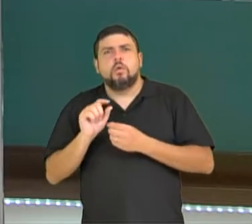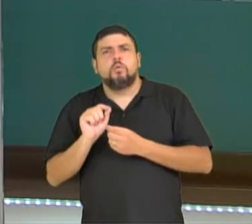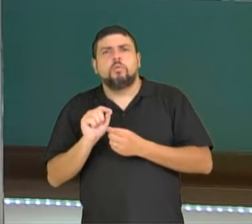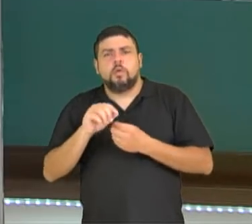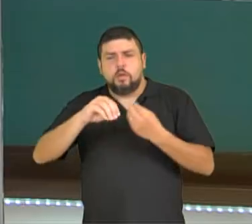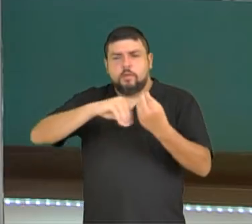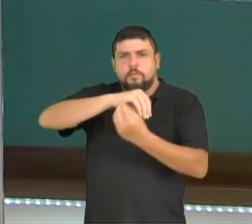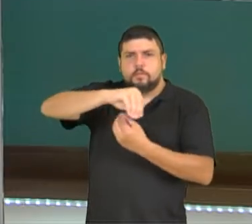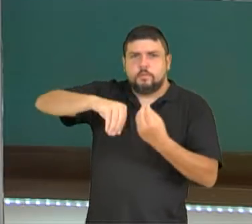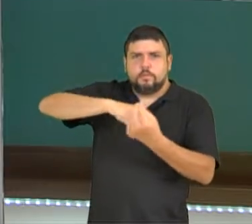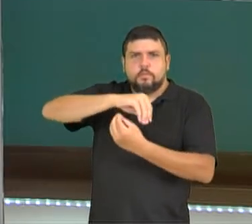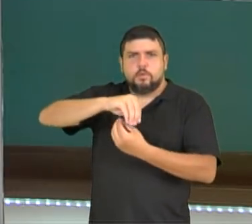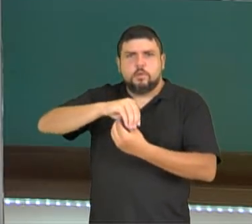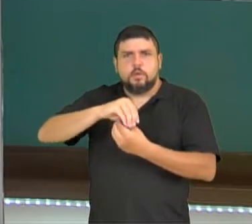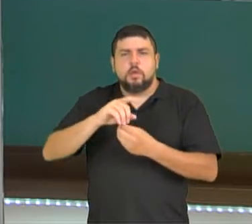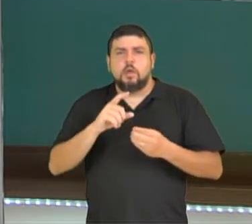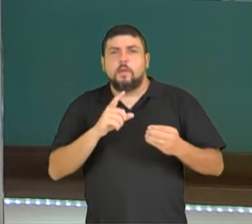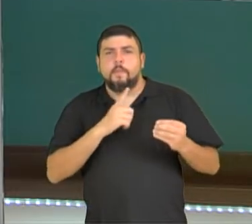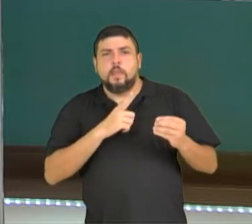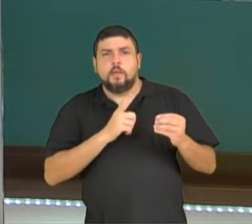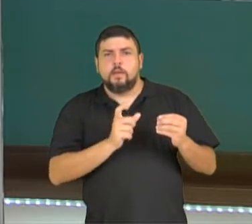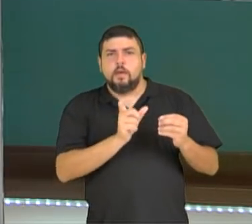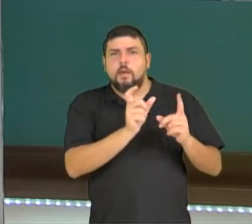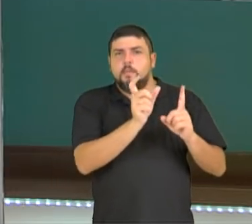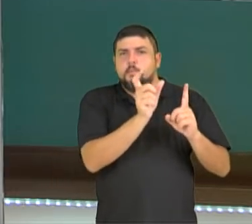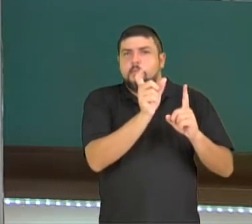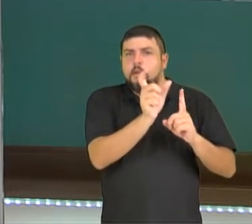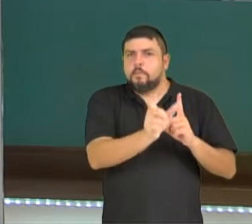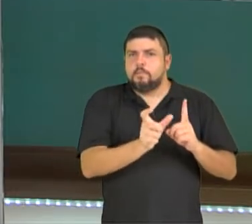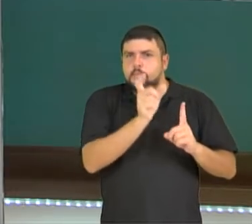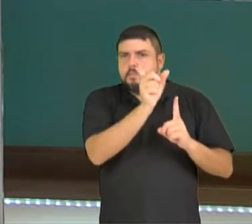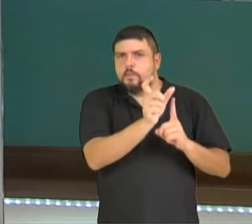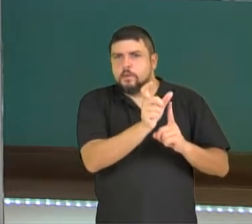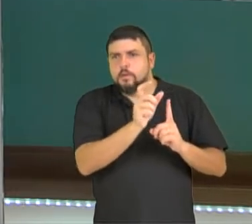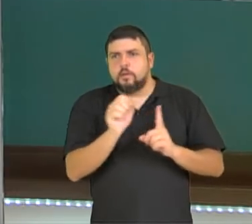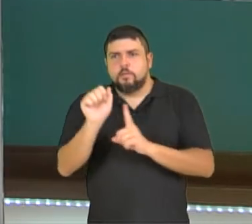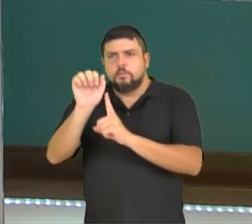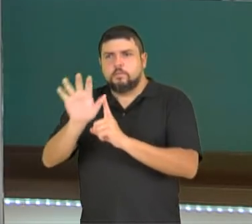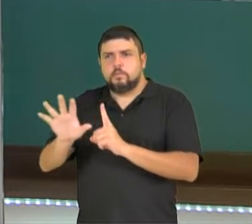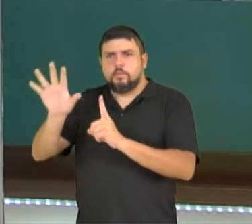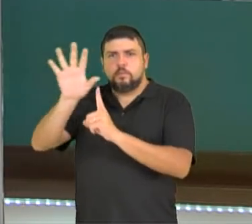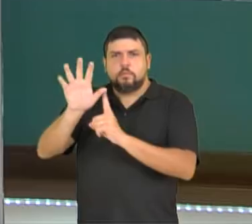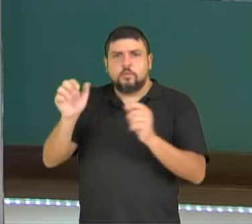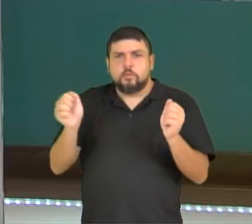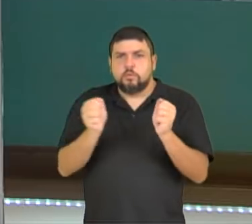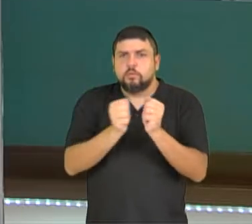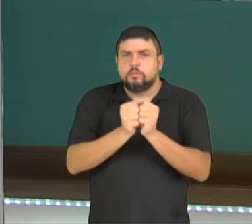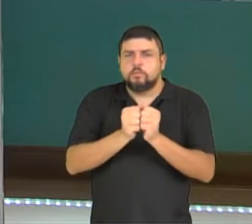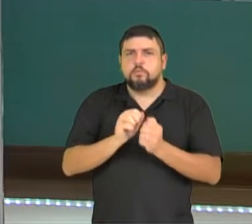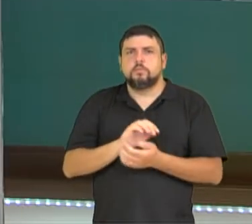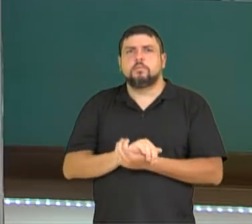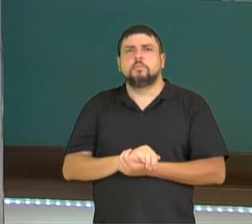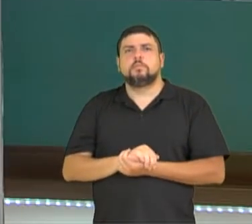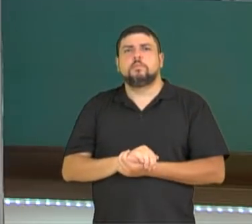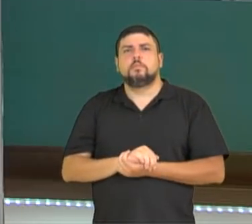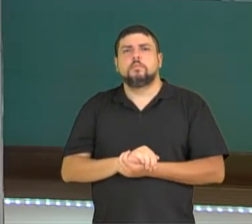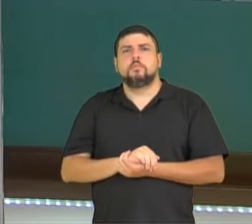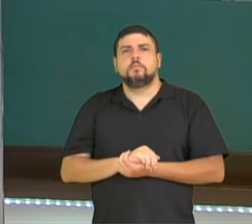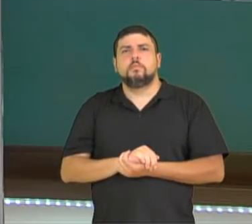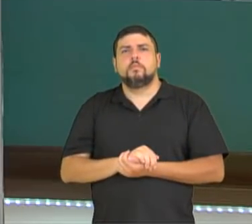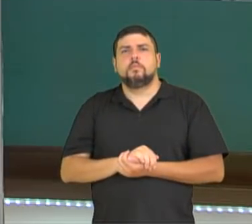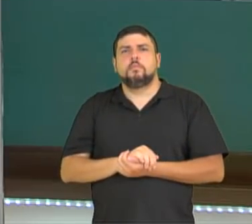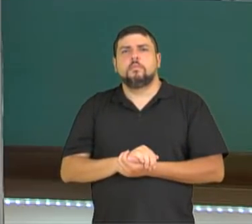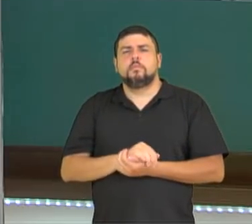não verbal. Então, uma linguagem mista faz uso das duas anteriores. Cite textos que são formados